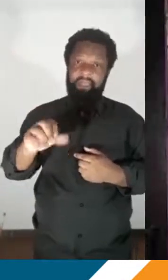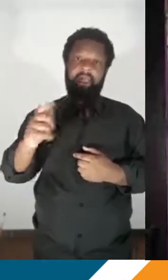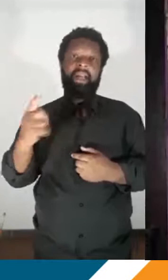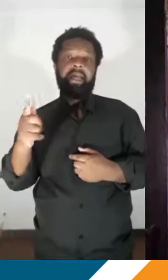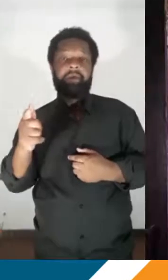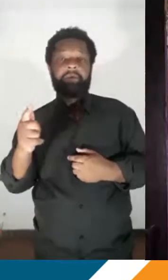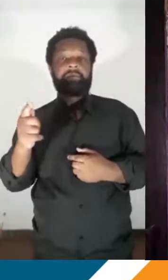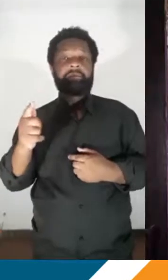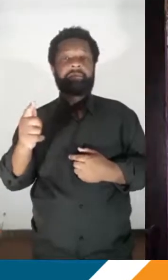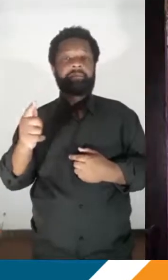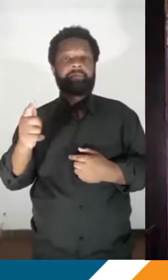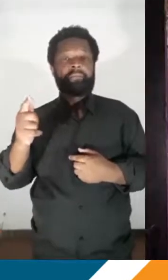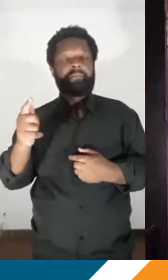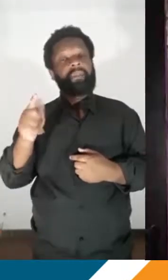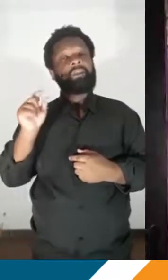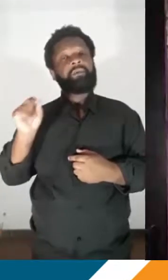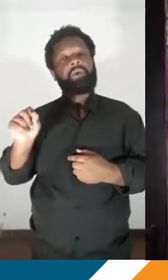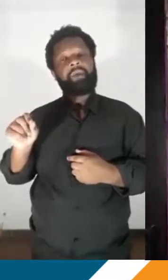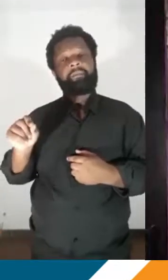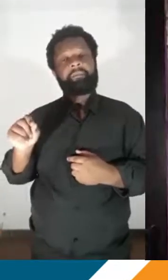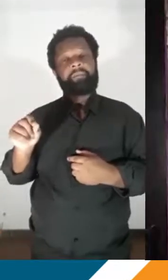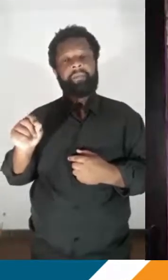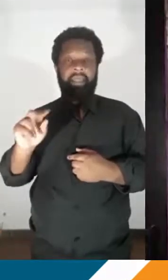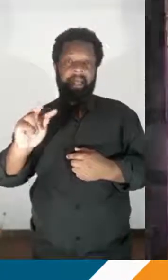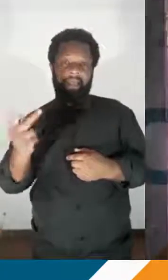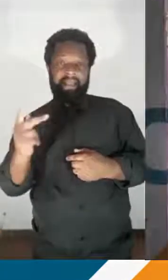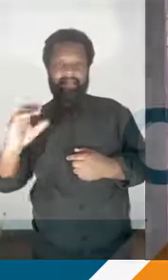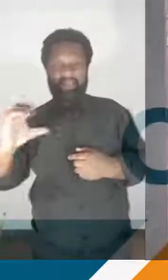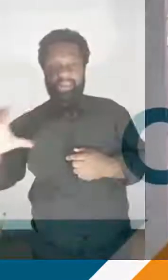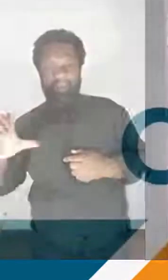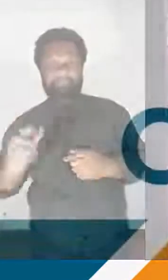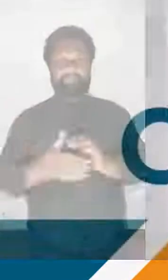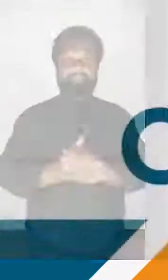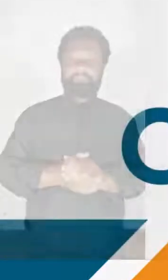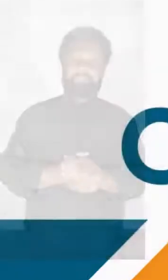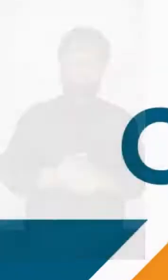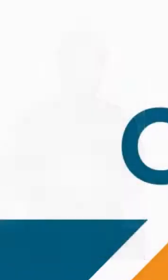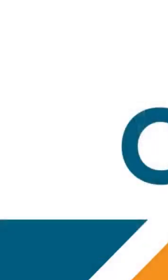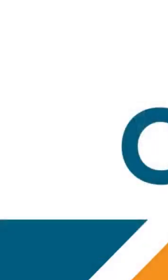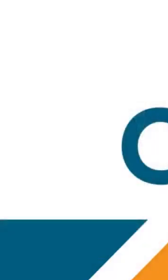2,19 gramas de HCl.